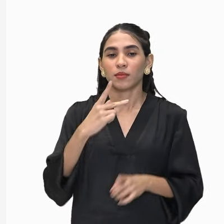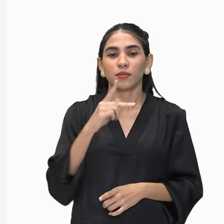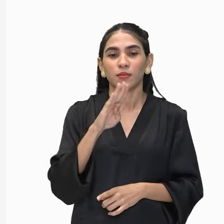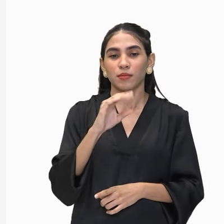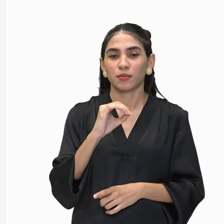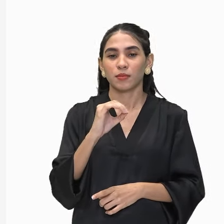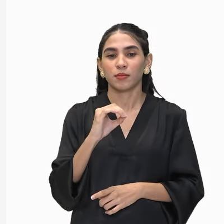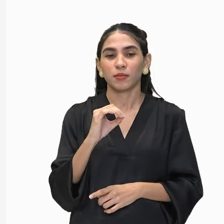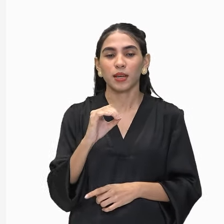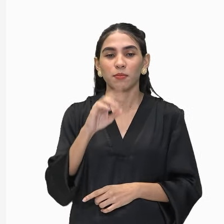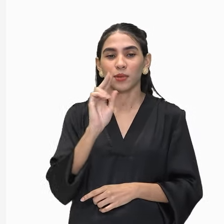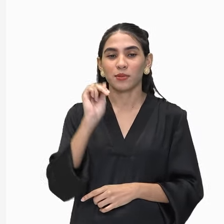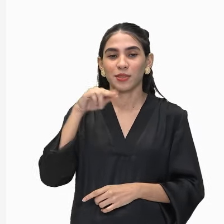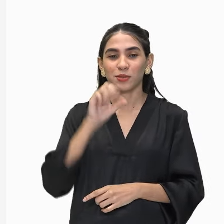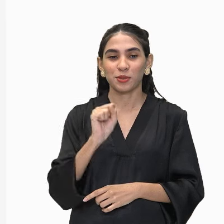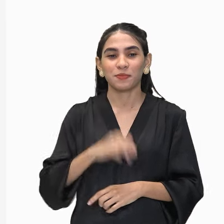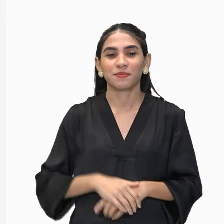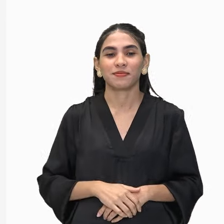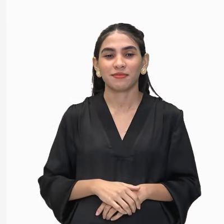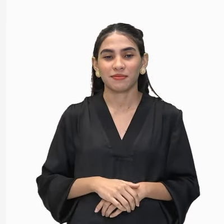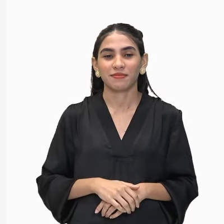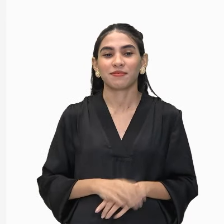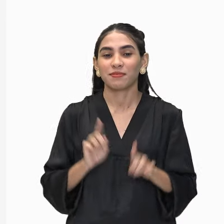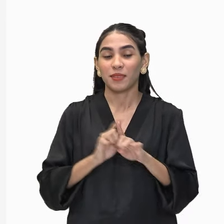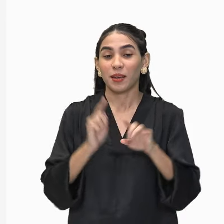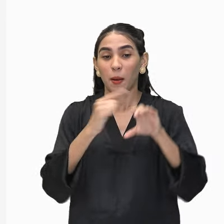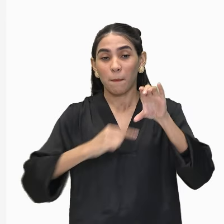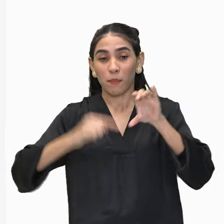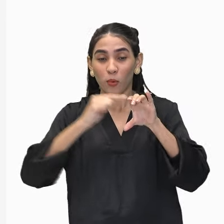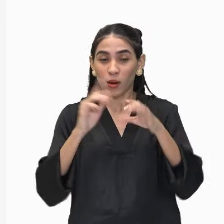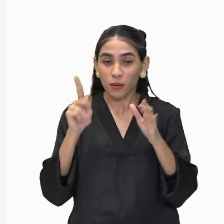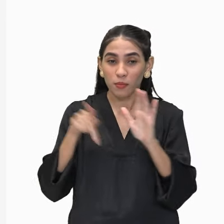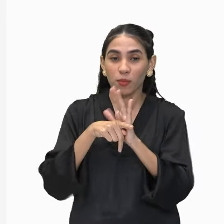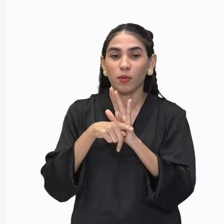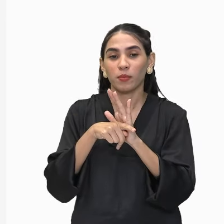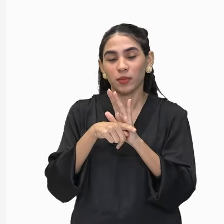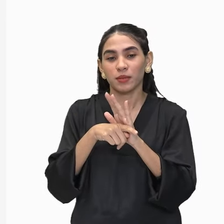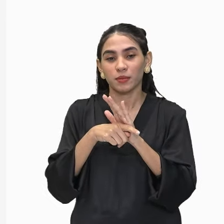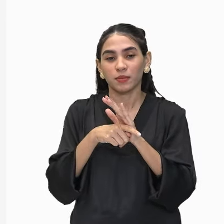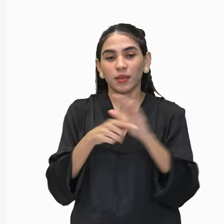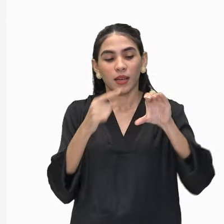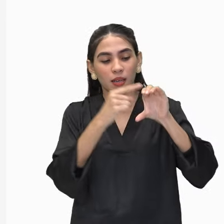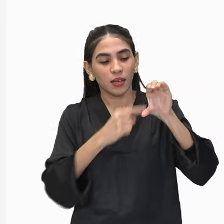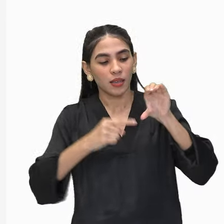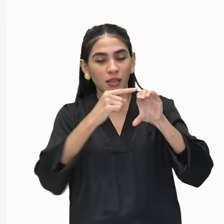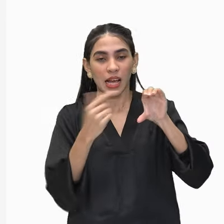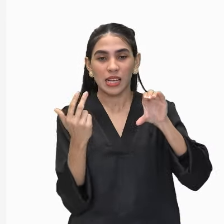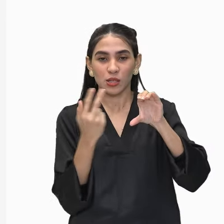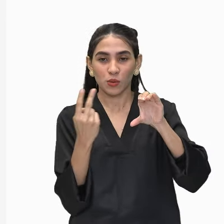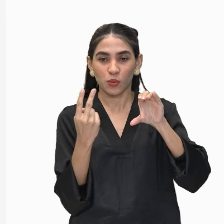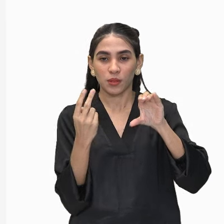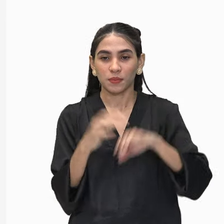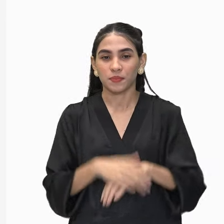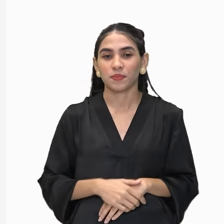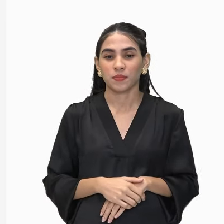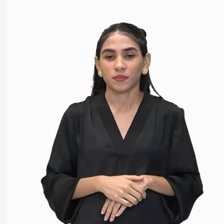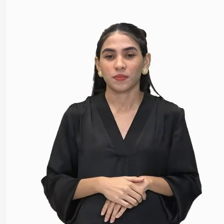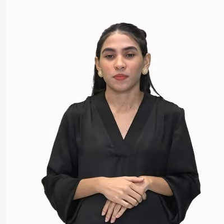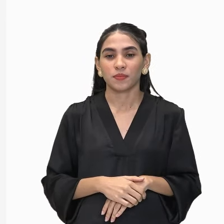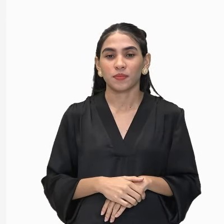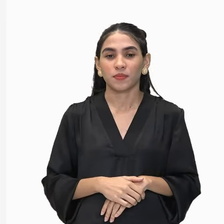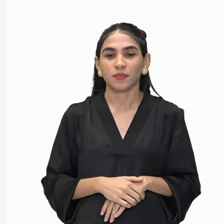origina no ânus, formando-se a boca definitiva a partir de uma abertura secundária, na extremidade oposta